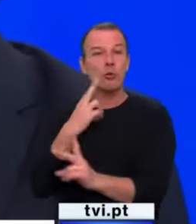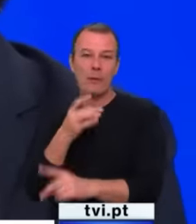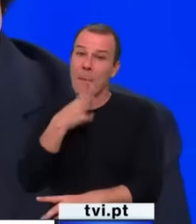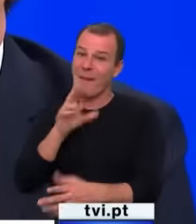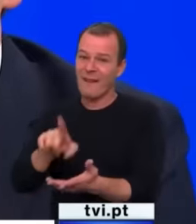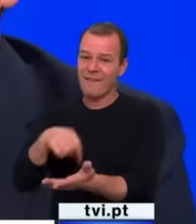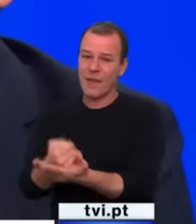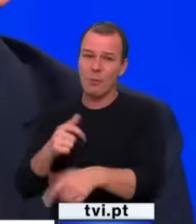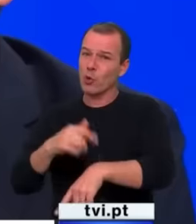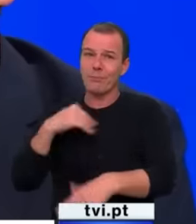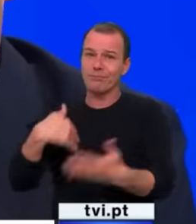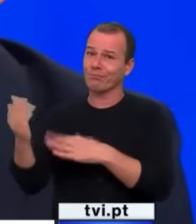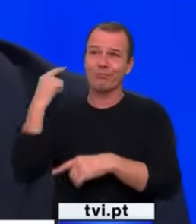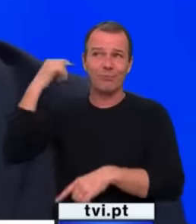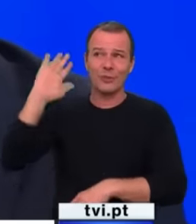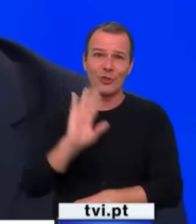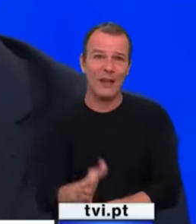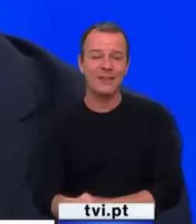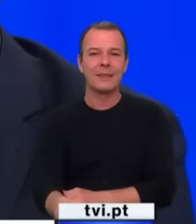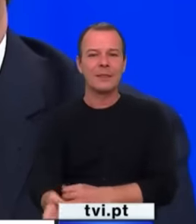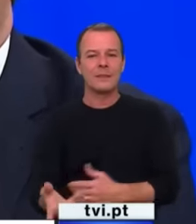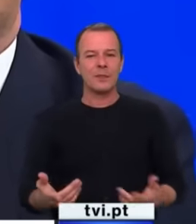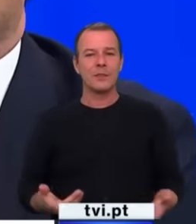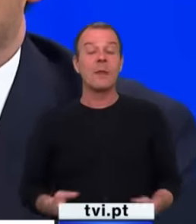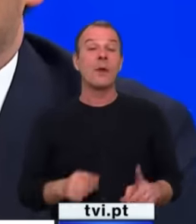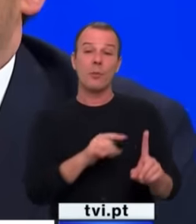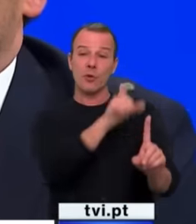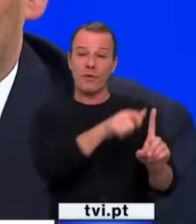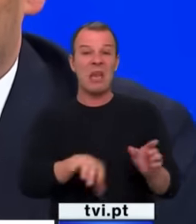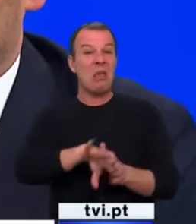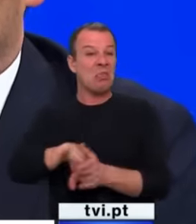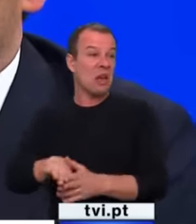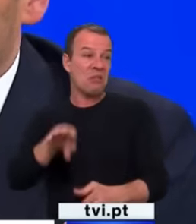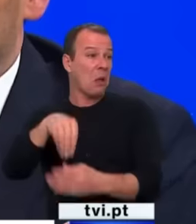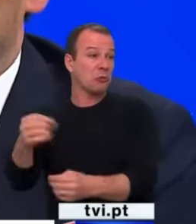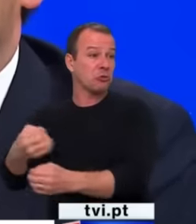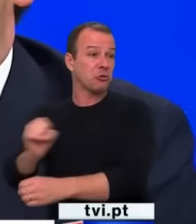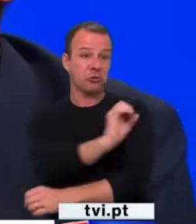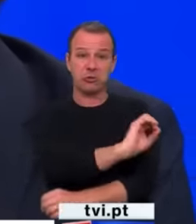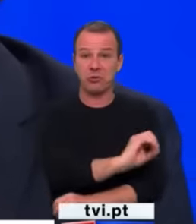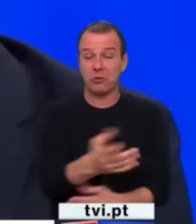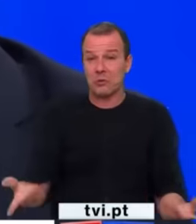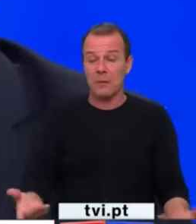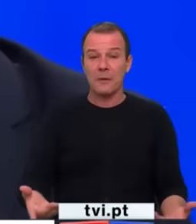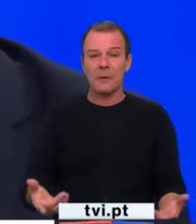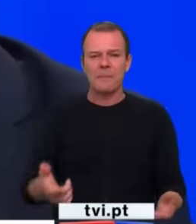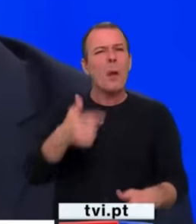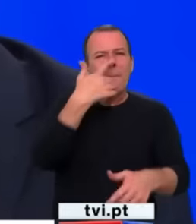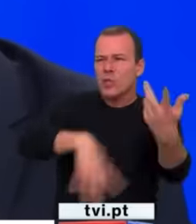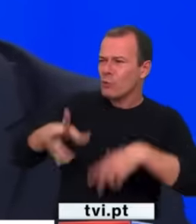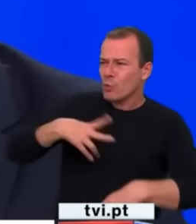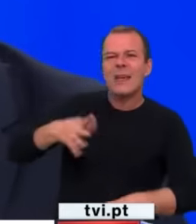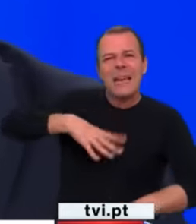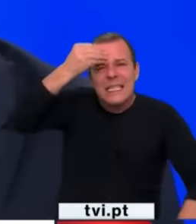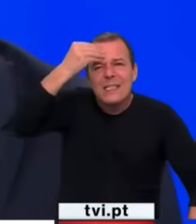porque não. Já esgotamos o nosso sabe tempo. Sabe porque é que não tem que lhe dar nomes nem lhe dizer nada? Primeiro, você não é de direita nem é interlocutor. Segundo, não, o povo português Pedro tem direito de saber, garantia total. Pedro